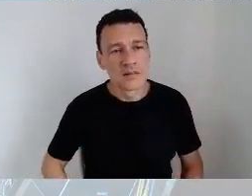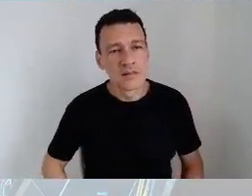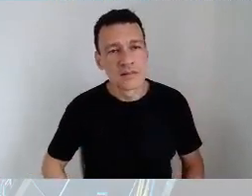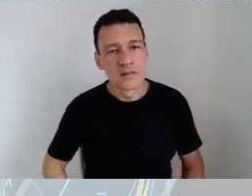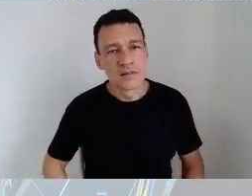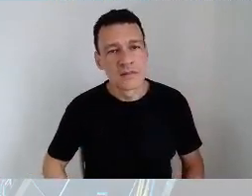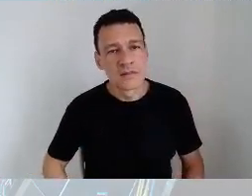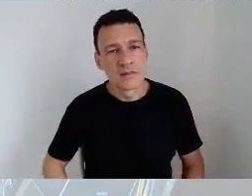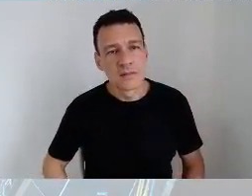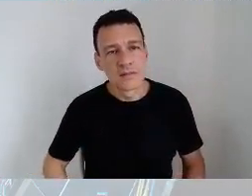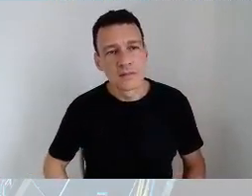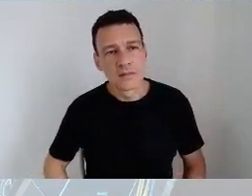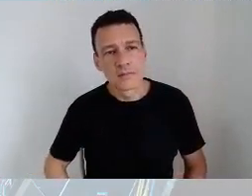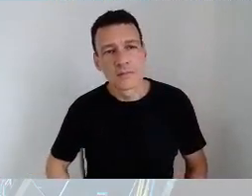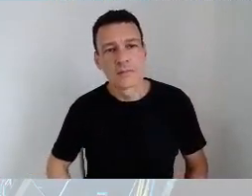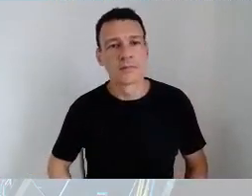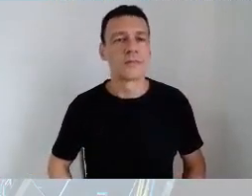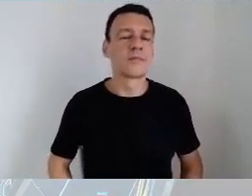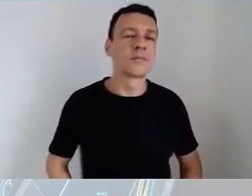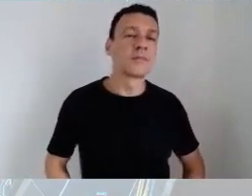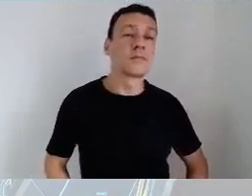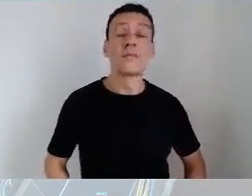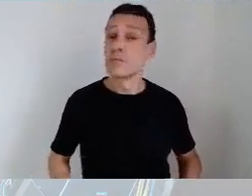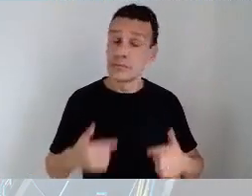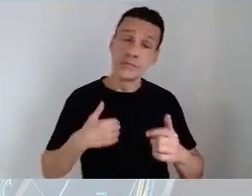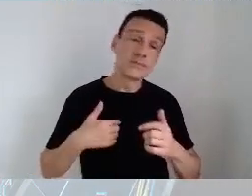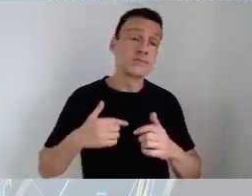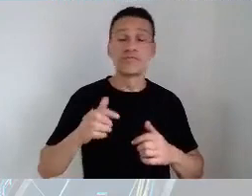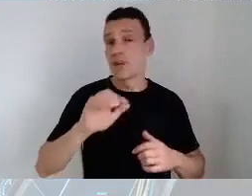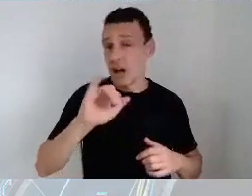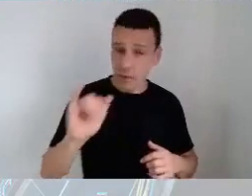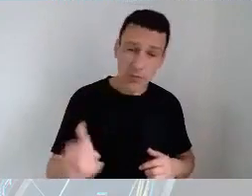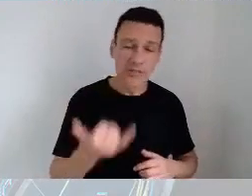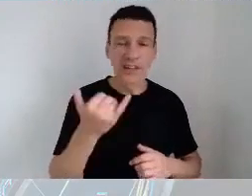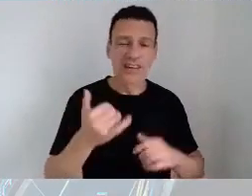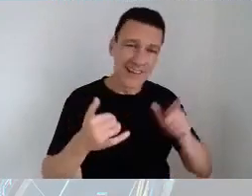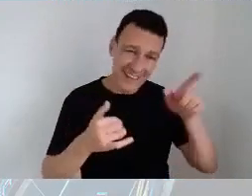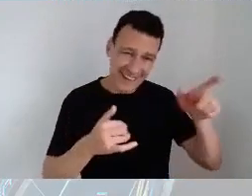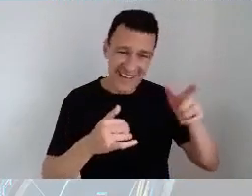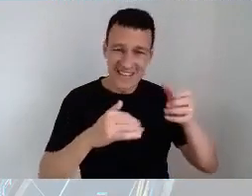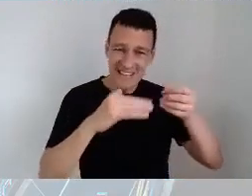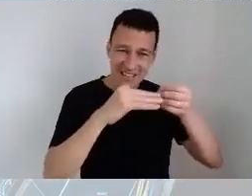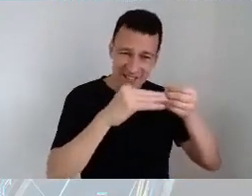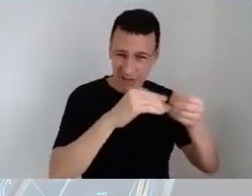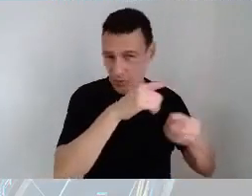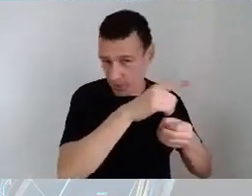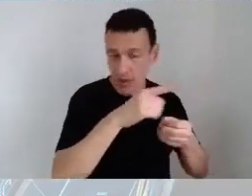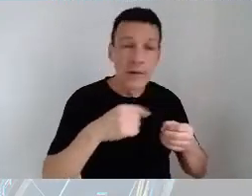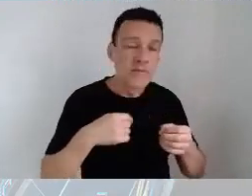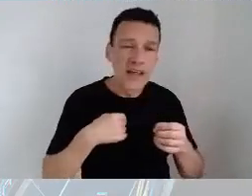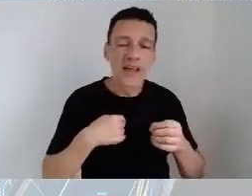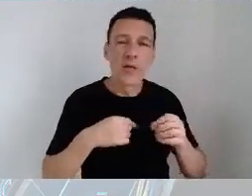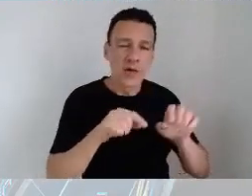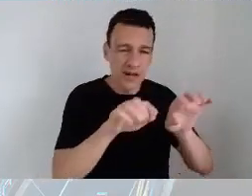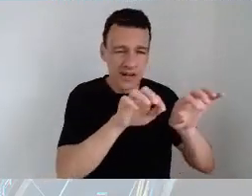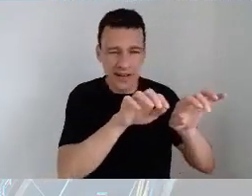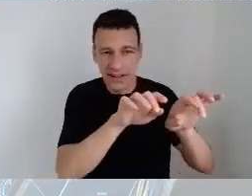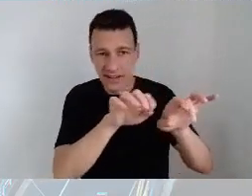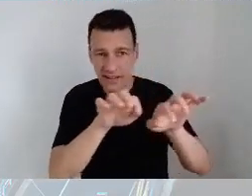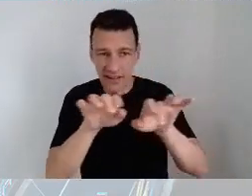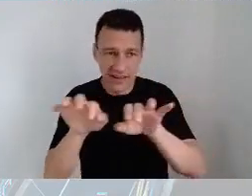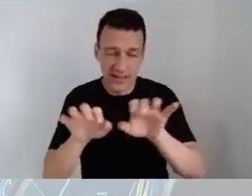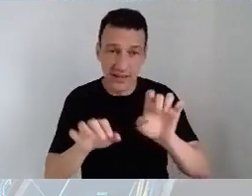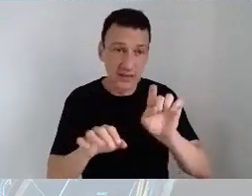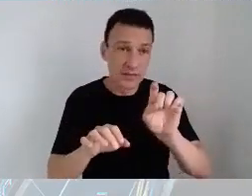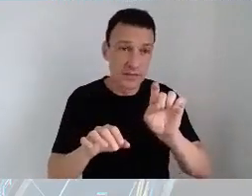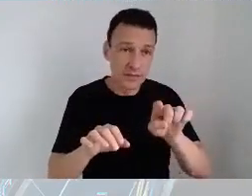Então, eu vou executar via linha de comando lá no meu servidor. E aqui... acho que eu fiz.